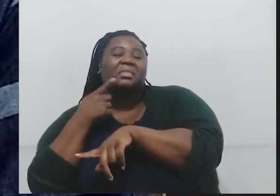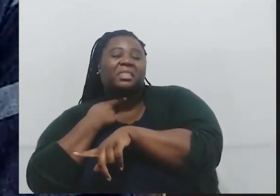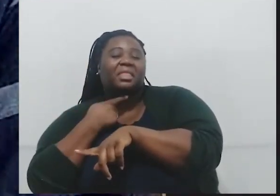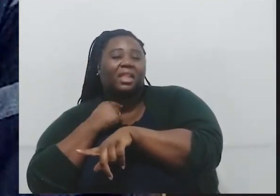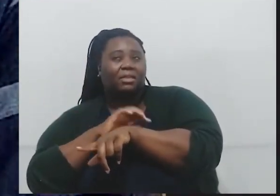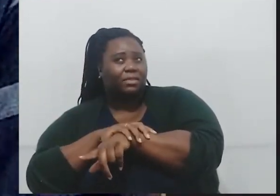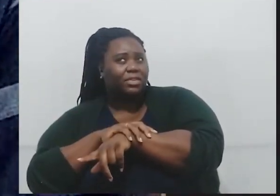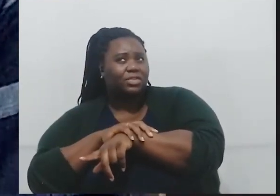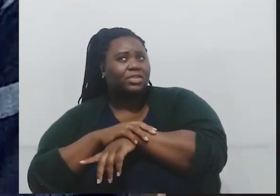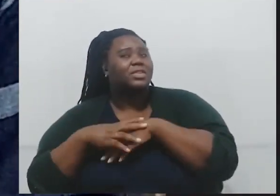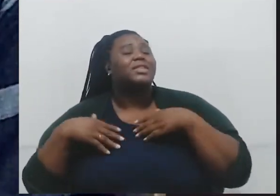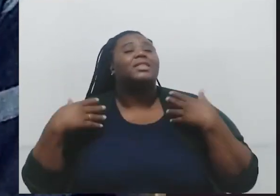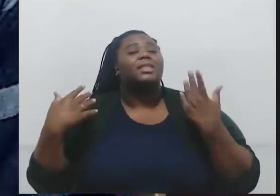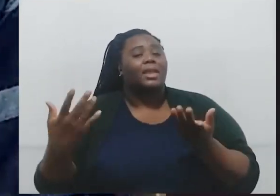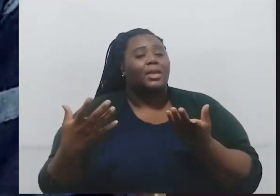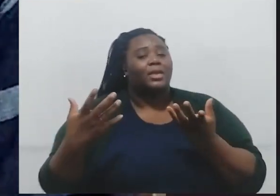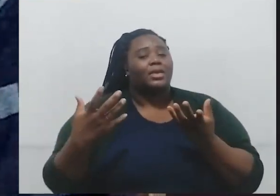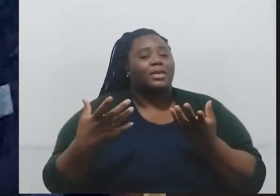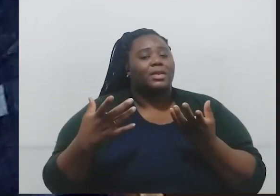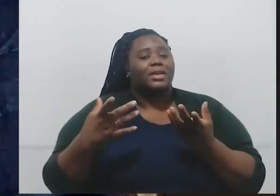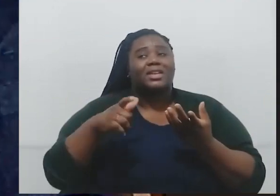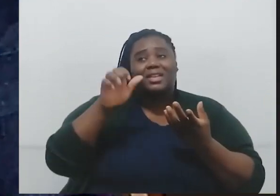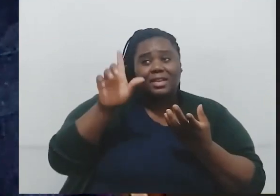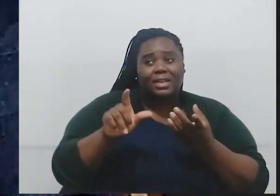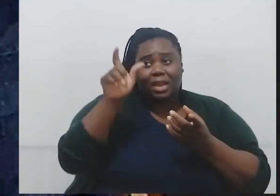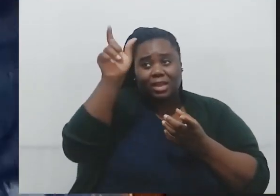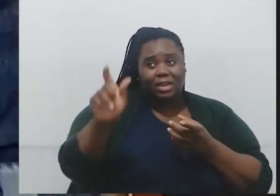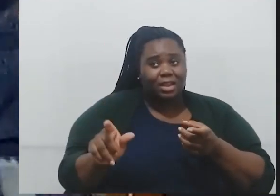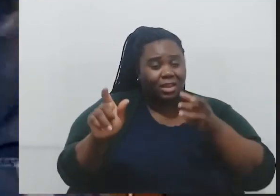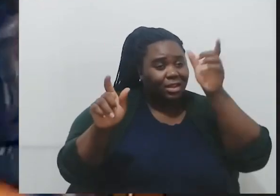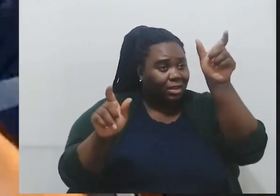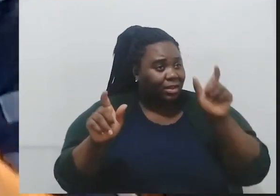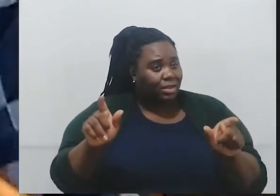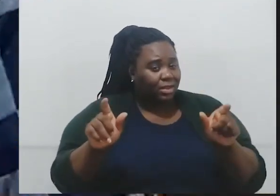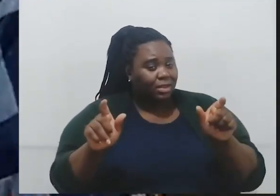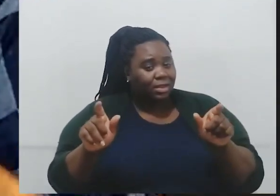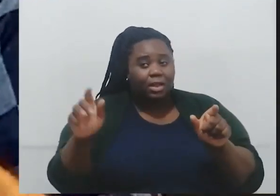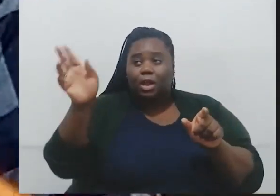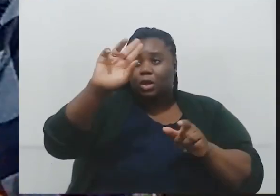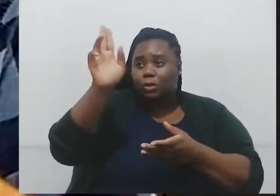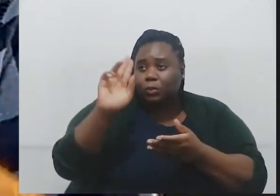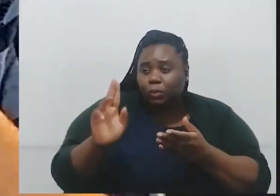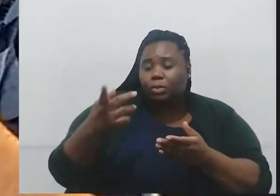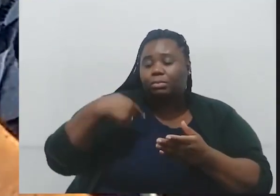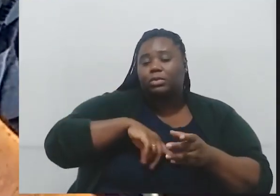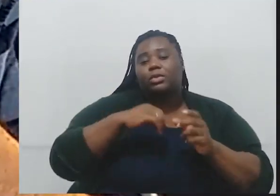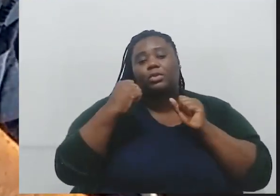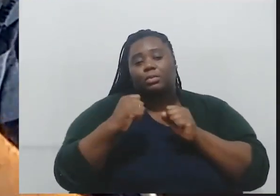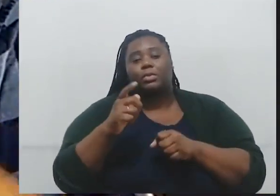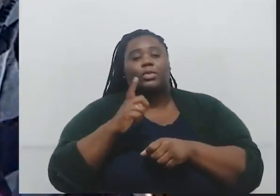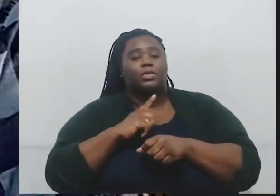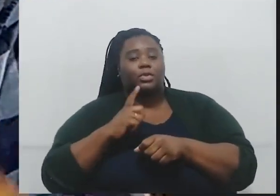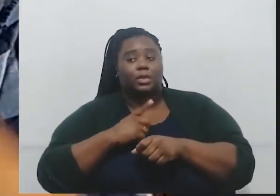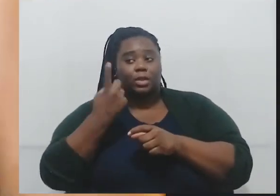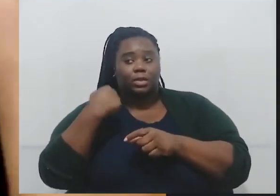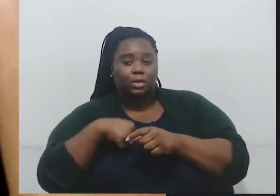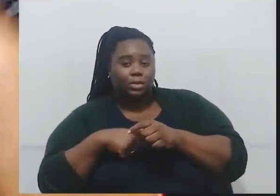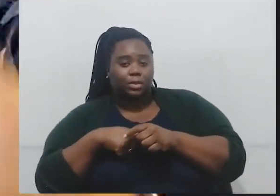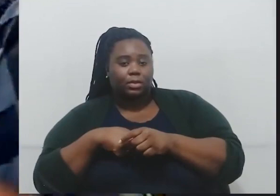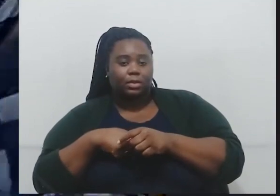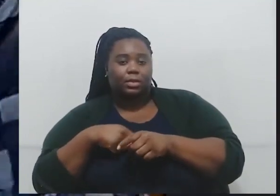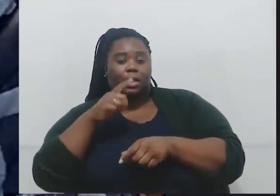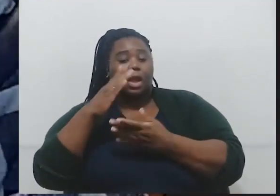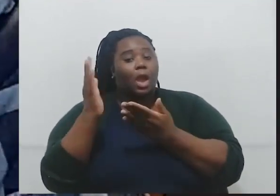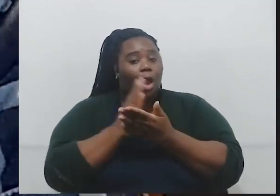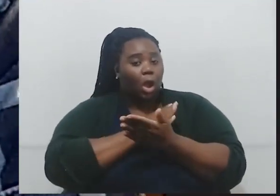você é, nos tantos nomes que a gente pode ter no que somos, em alguns casos, no caso desses